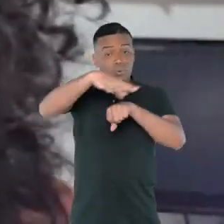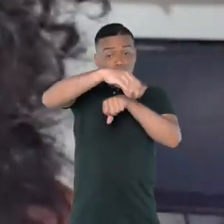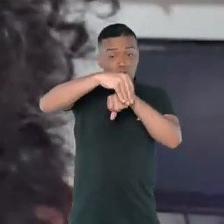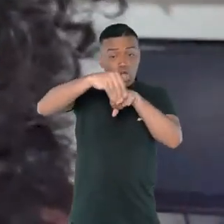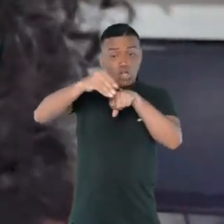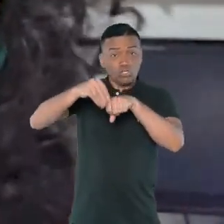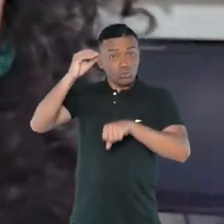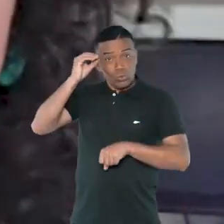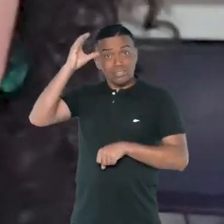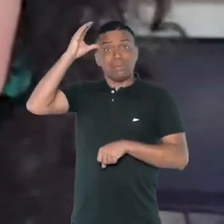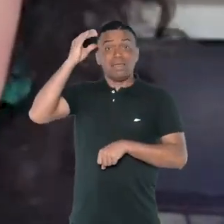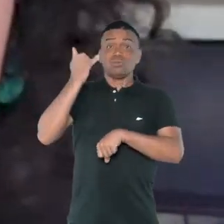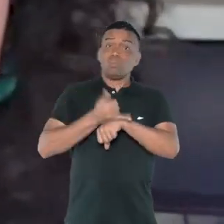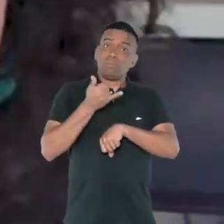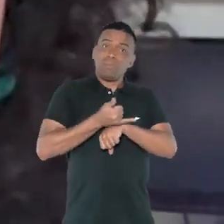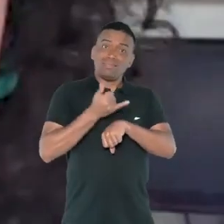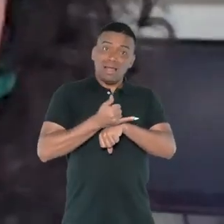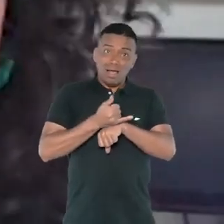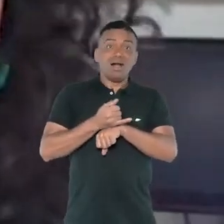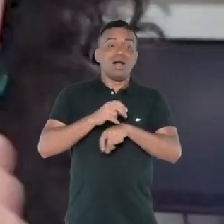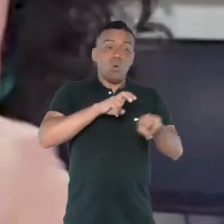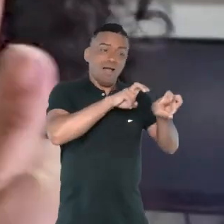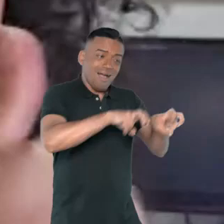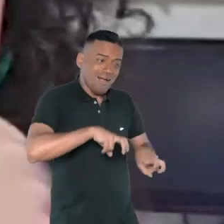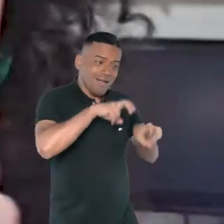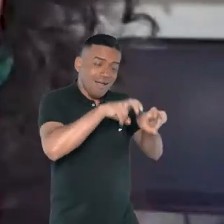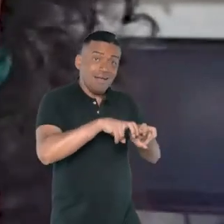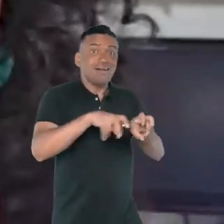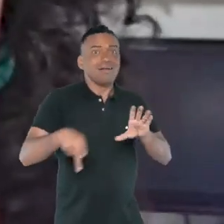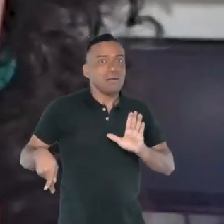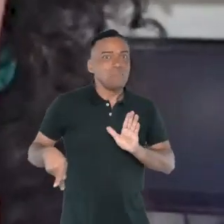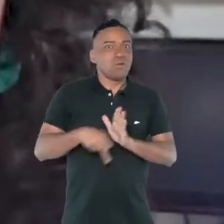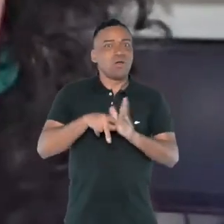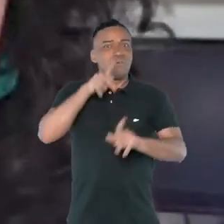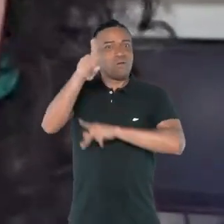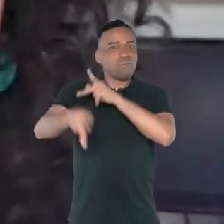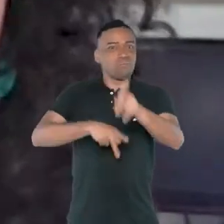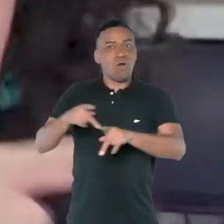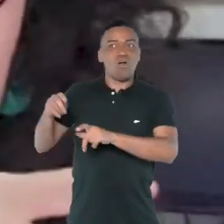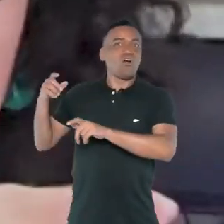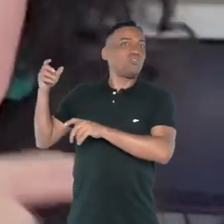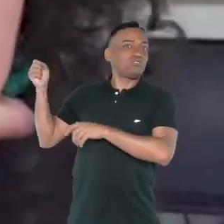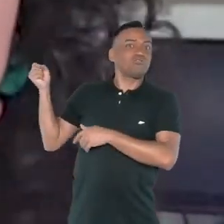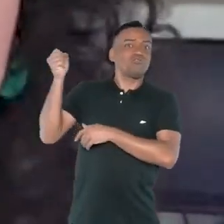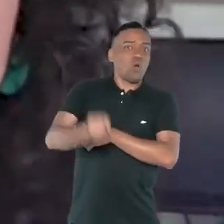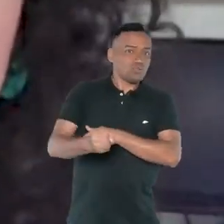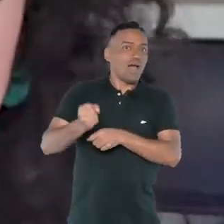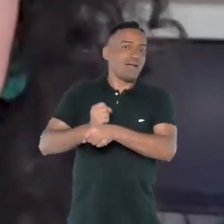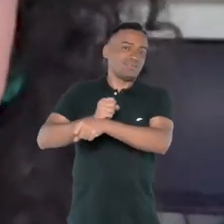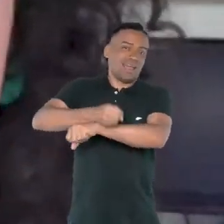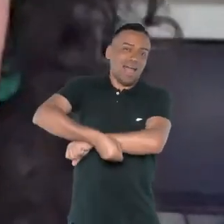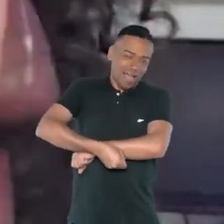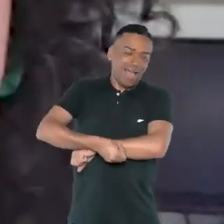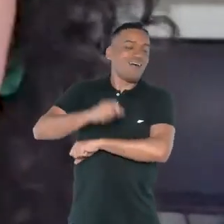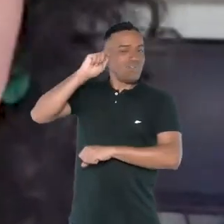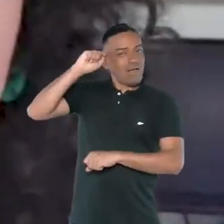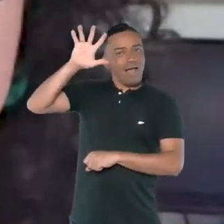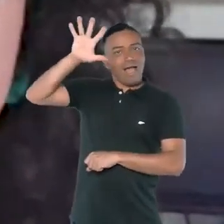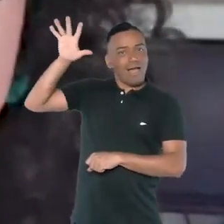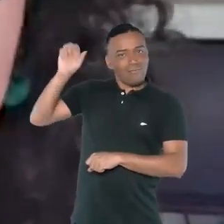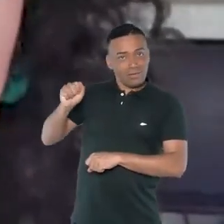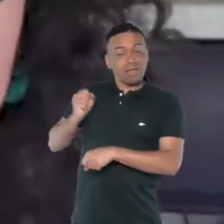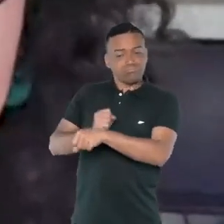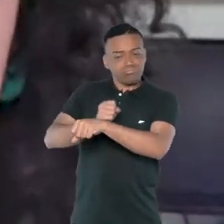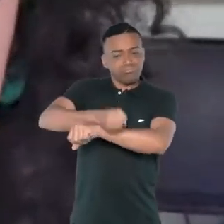Akan, e tem muito a ver porque o nosso conhecimento em metalurgia veio muito em agricultura, veio muito desses povos que